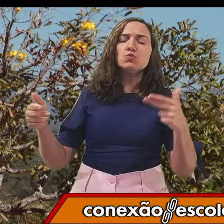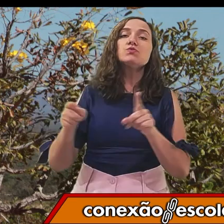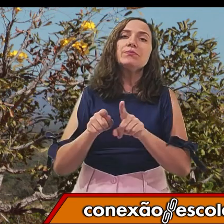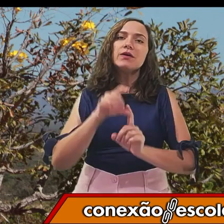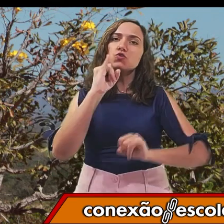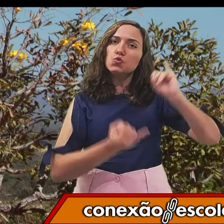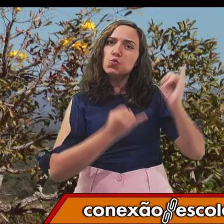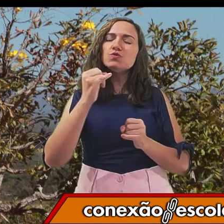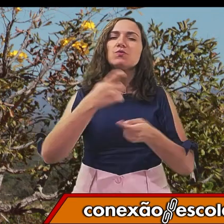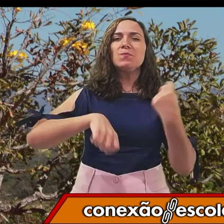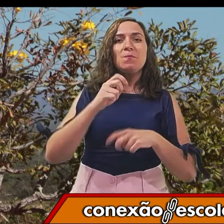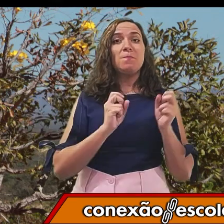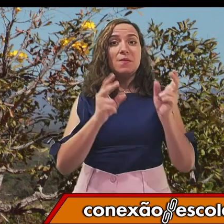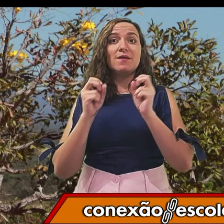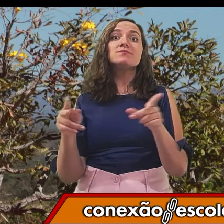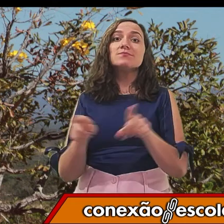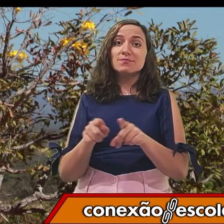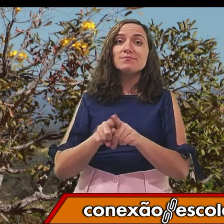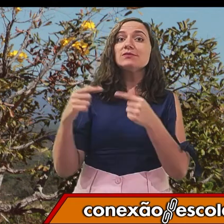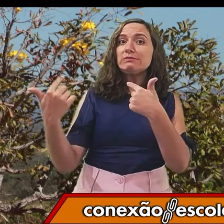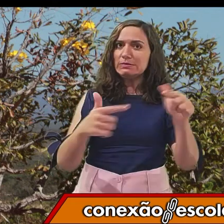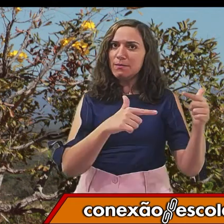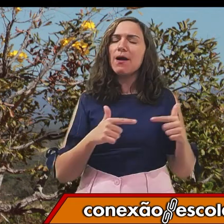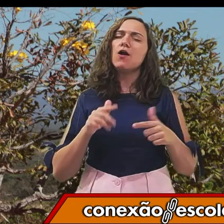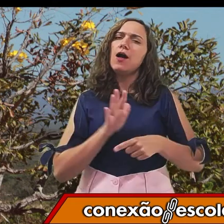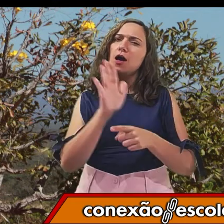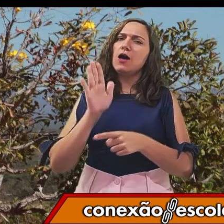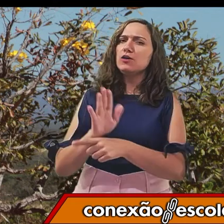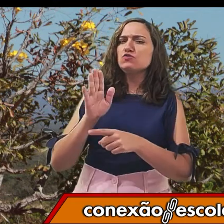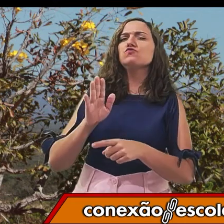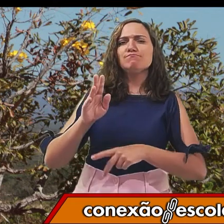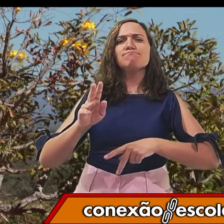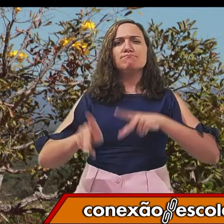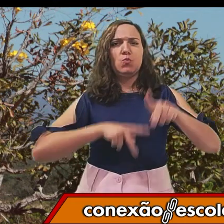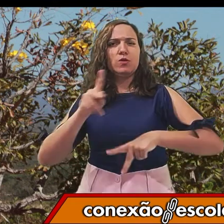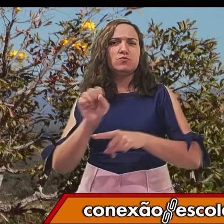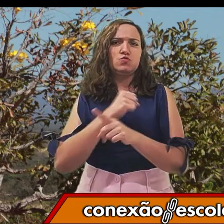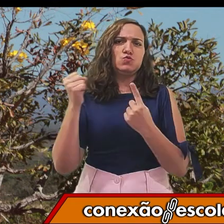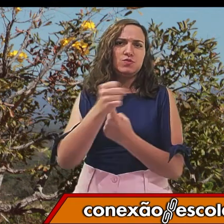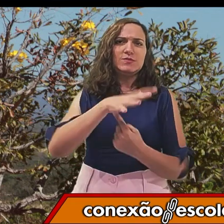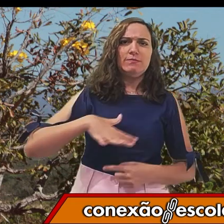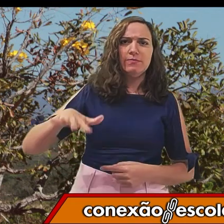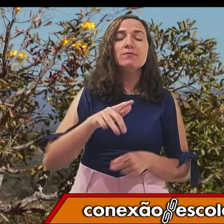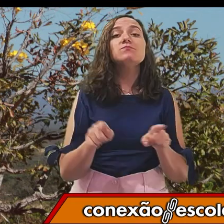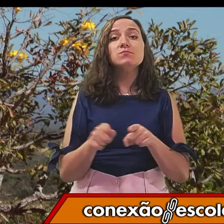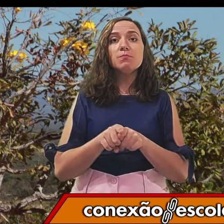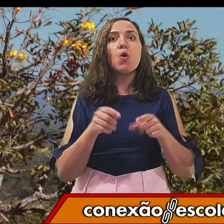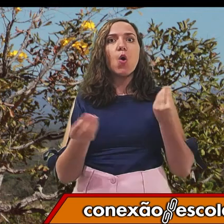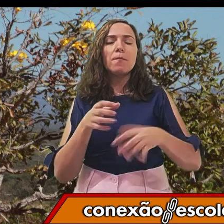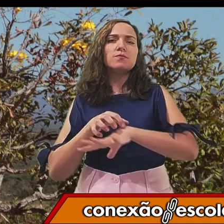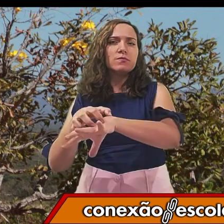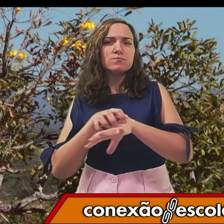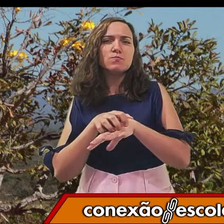indústria, comércio e nos serviços prestados para a sociedade. Falamos ainda sobre o transporte e os meios de